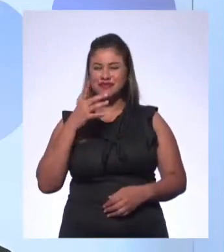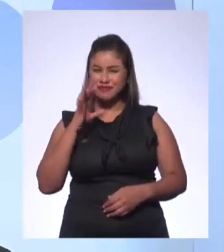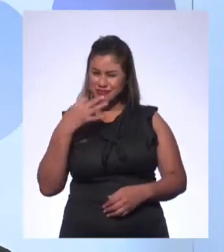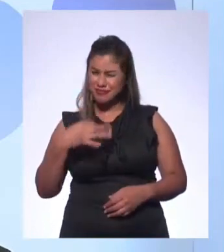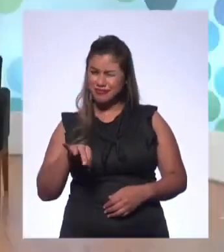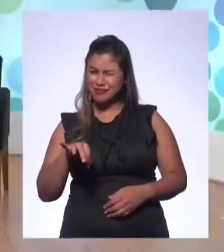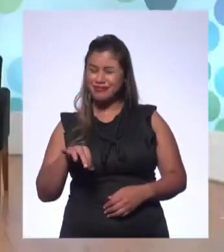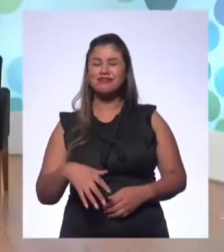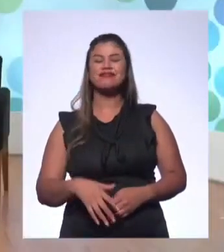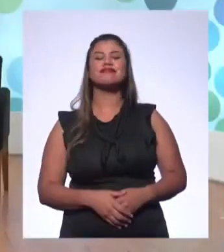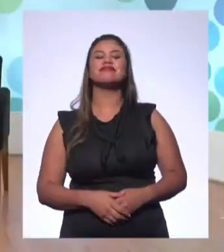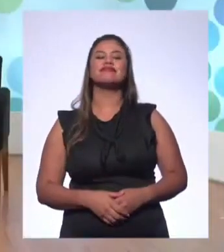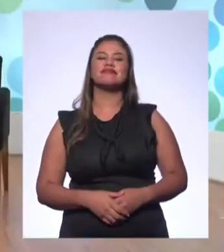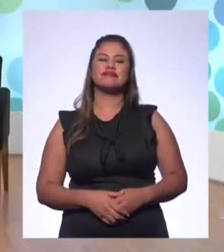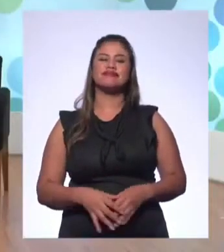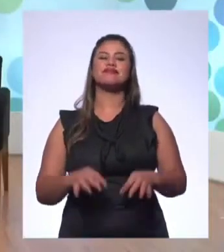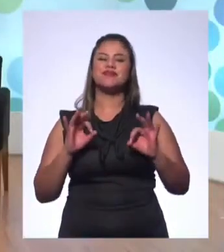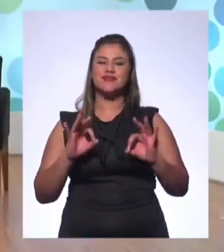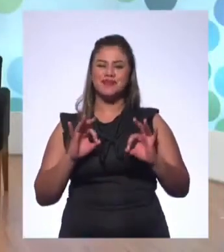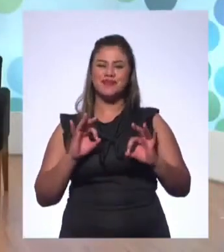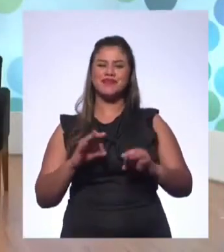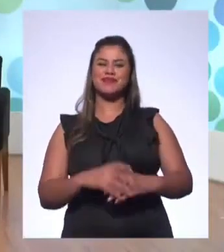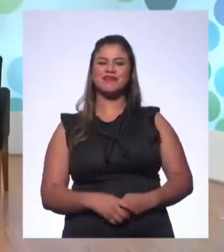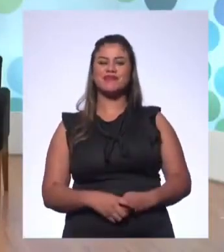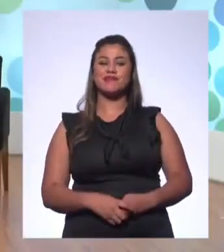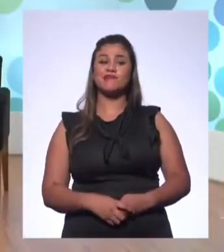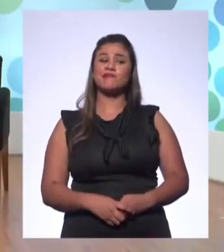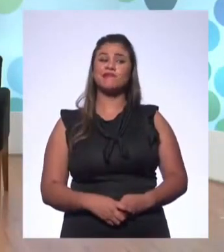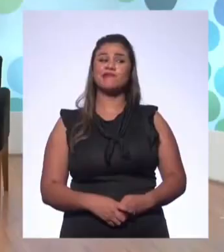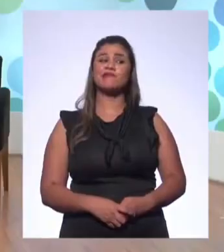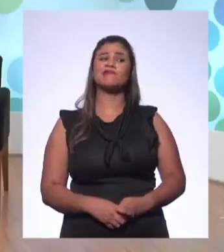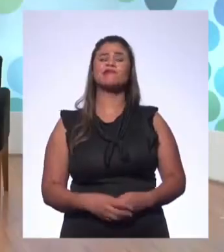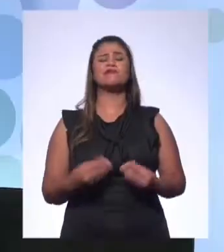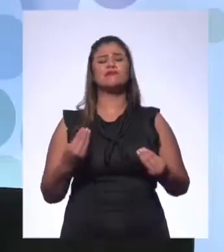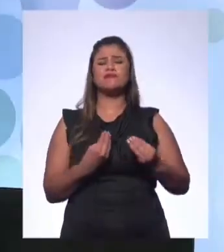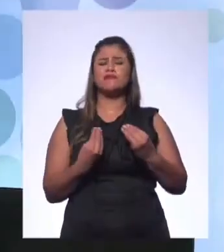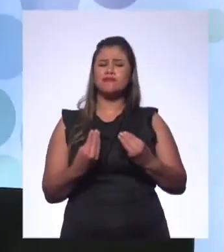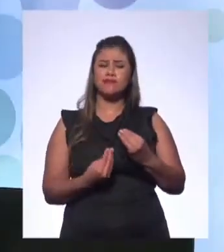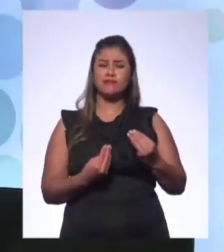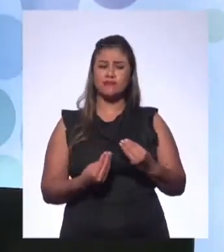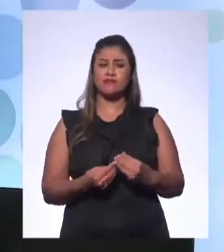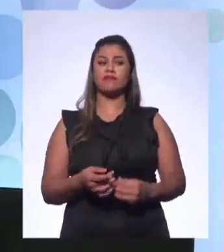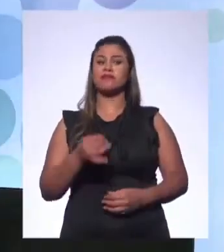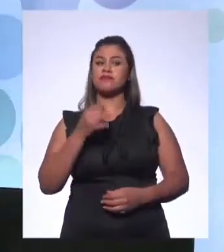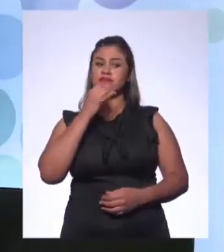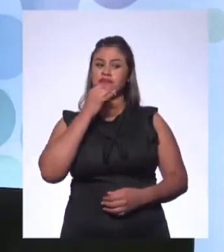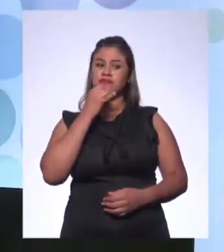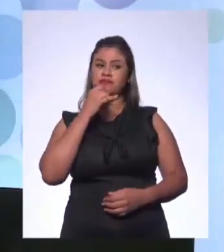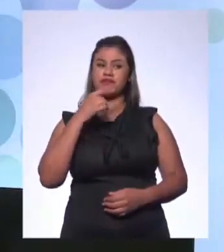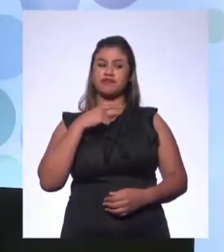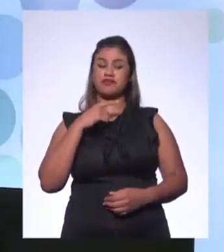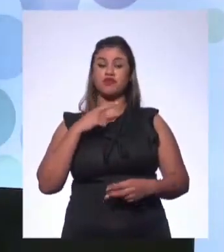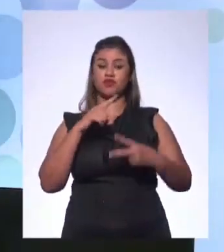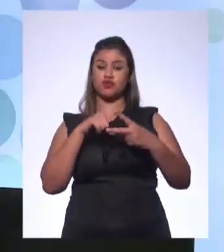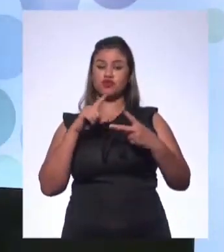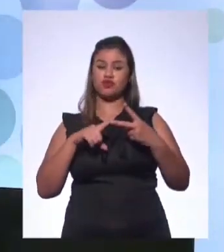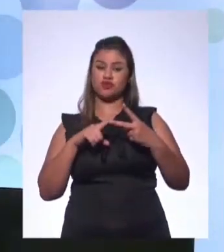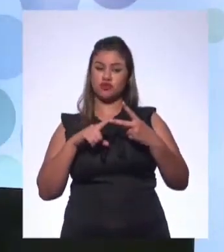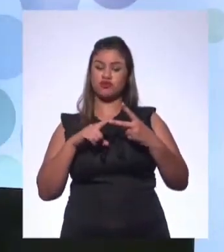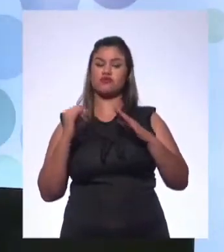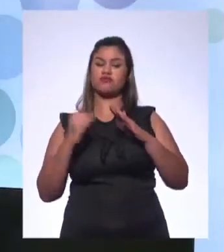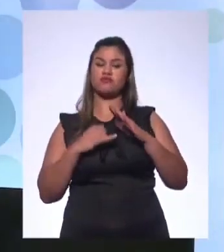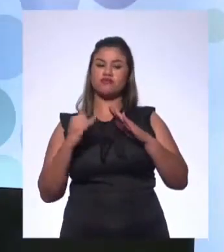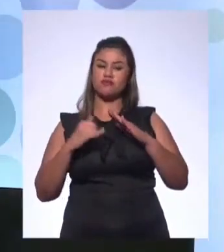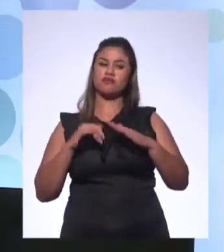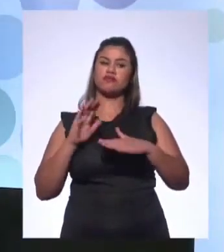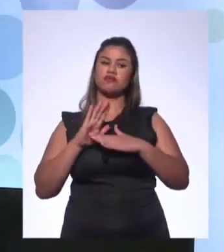corretas, Sim, né, agora, as respostas. certinho, nós só vamos entender melhor como que se adiciona essa ideia, né? Então, eu tenho duas instituições aqui, que é, no